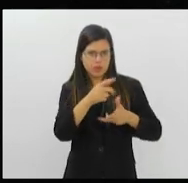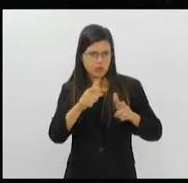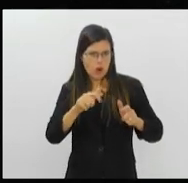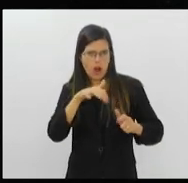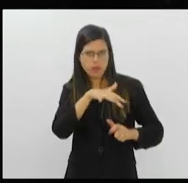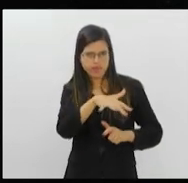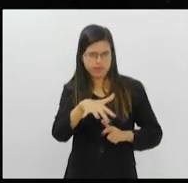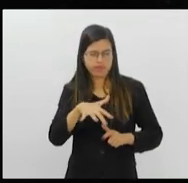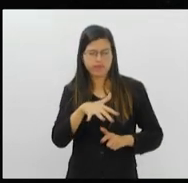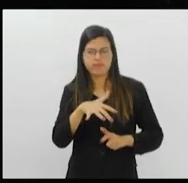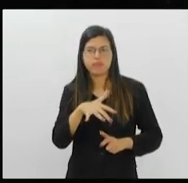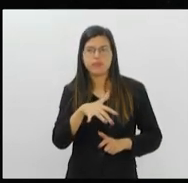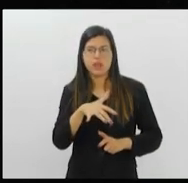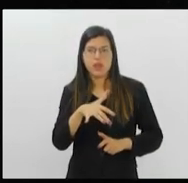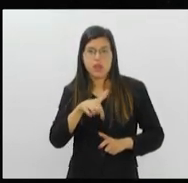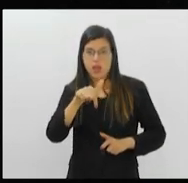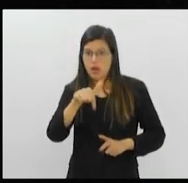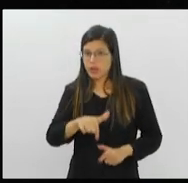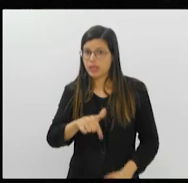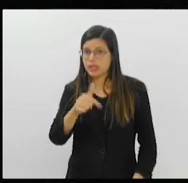Eu fiquei aqui